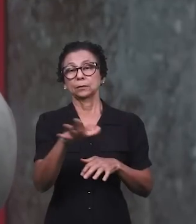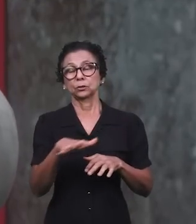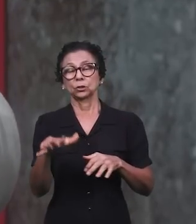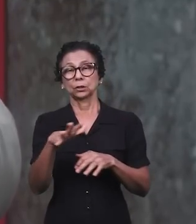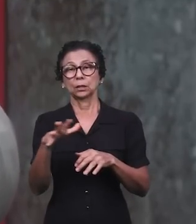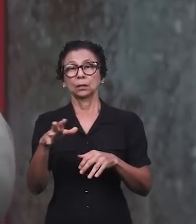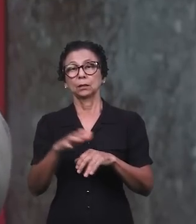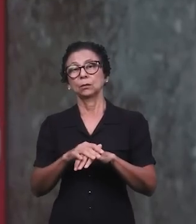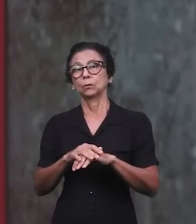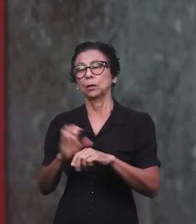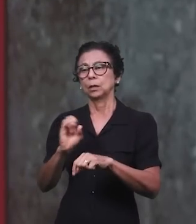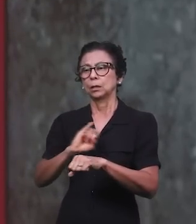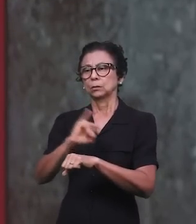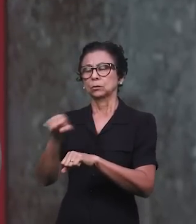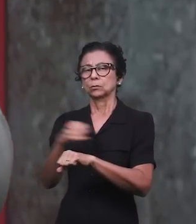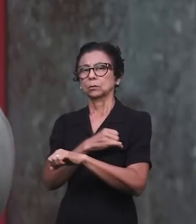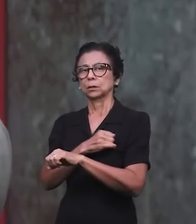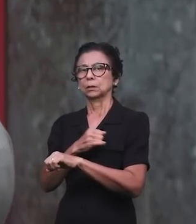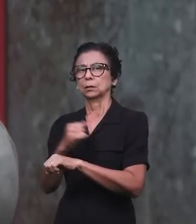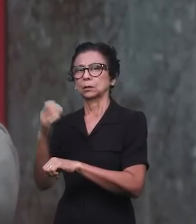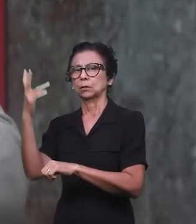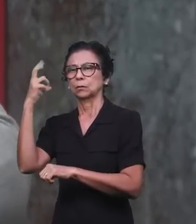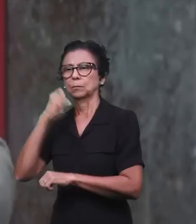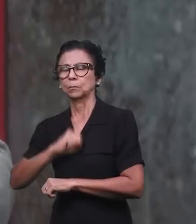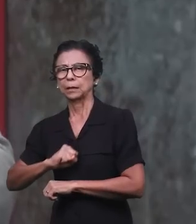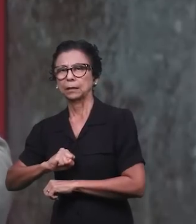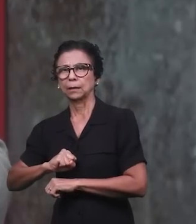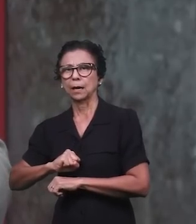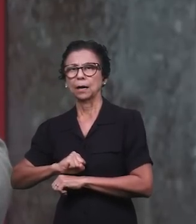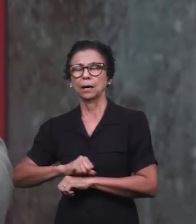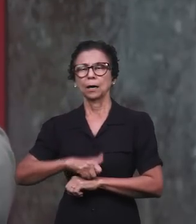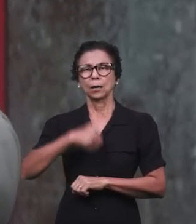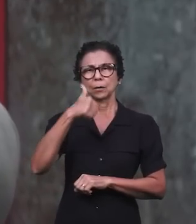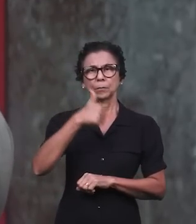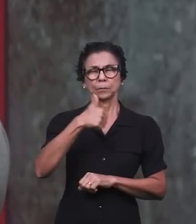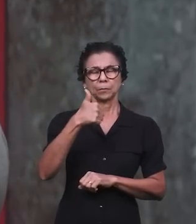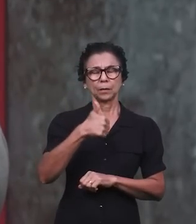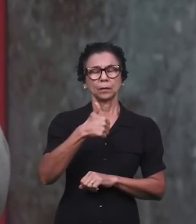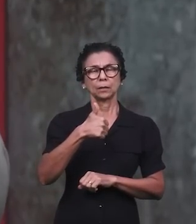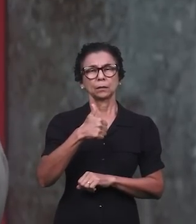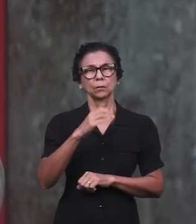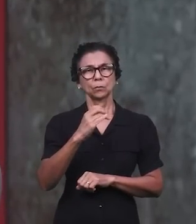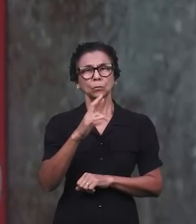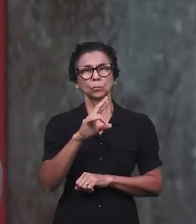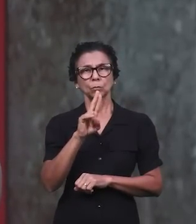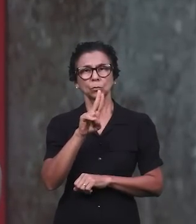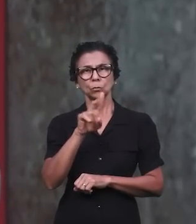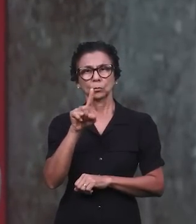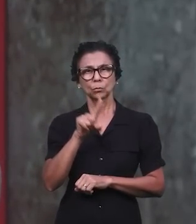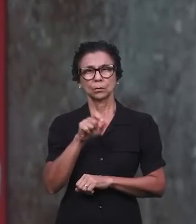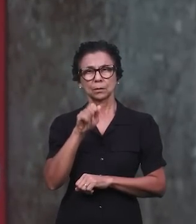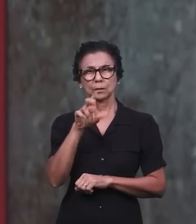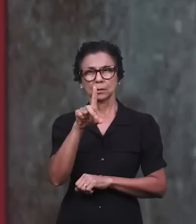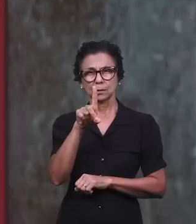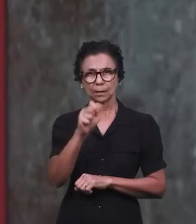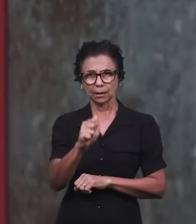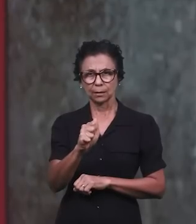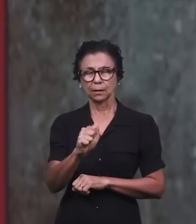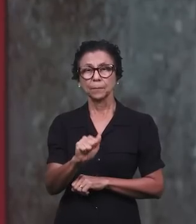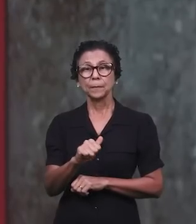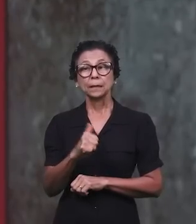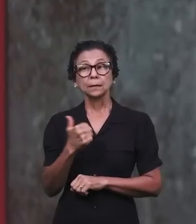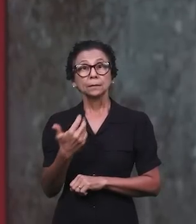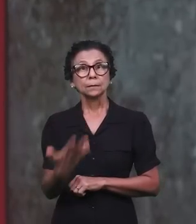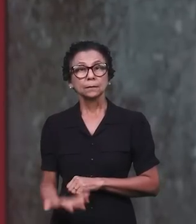ali um êxito parcial na primeira cruzada, depois não consolidaram. Então chega um ponto importante, que é quando o Império Turco